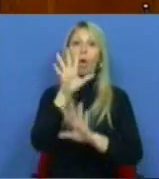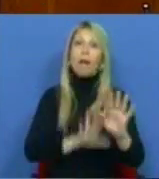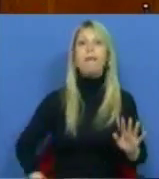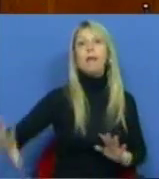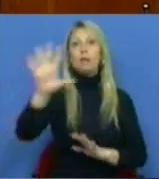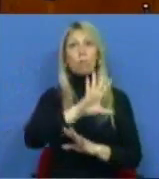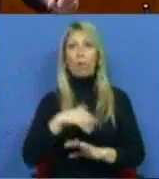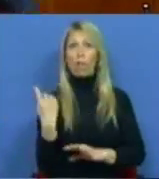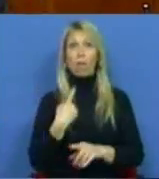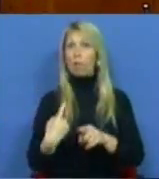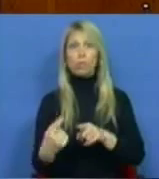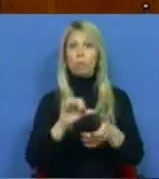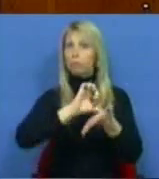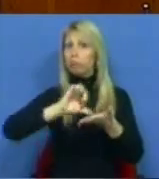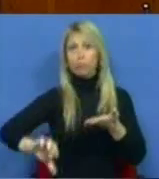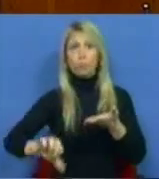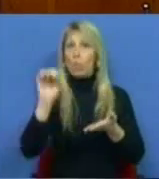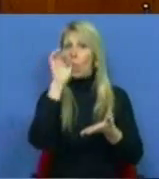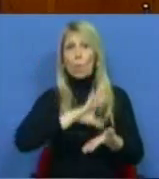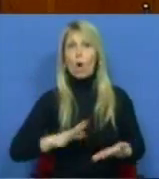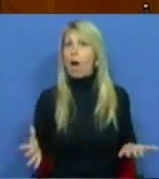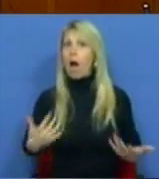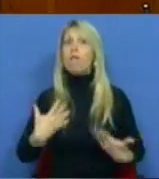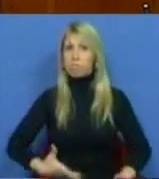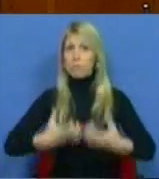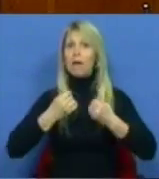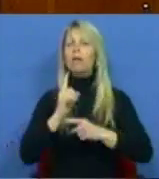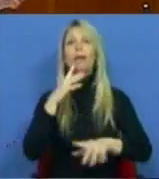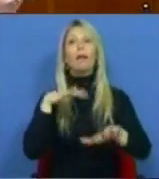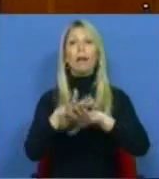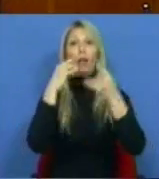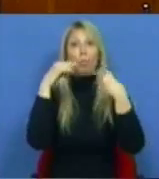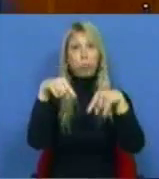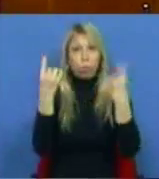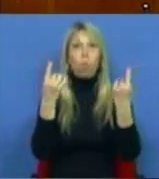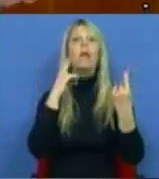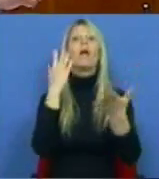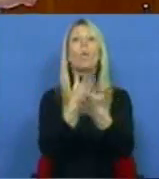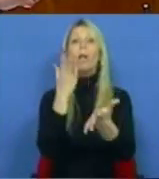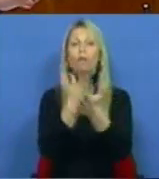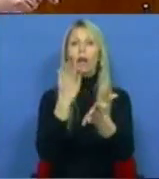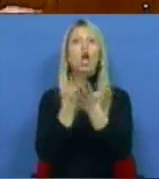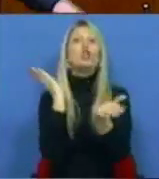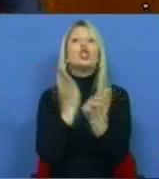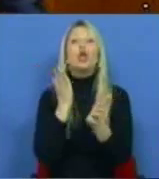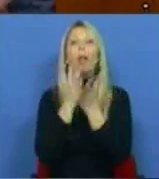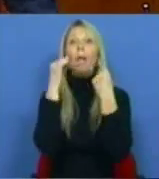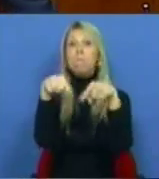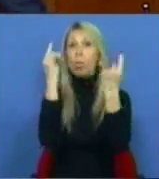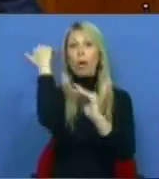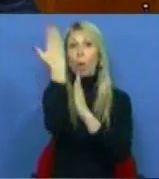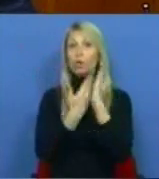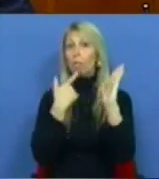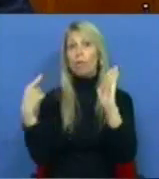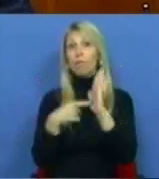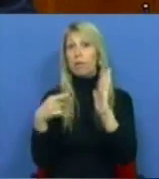ambição. E uma rede pública qualificada. Escola pública. É isso que diz a Constituição e é isso